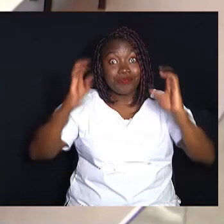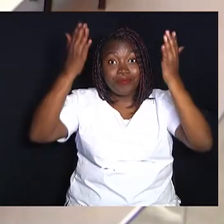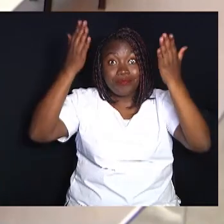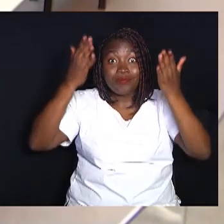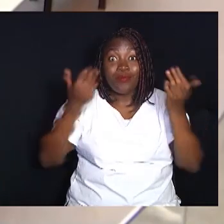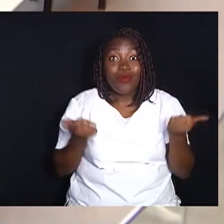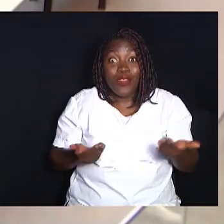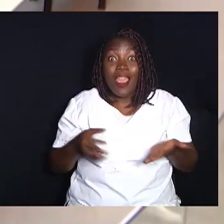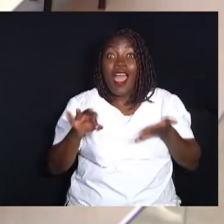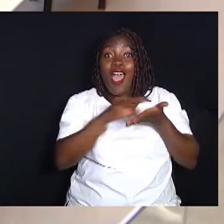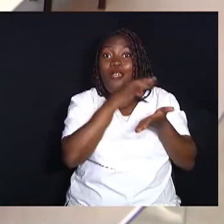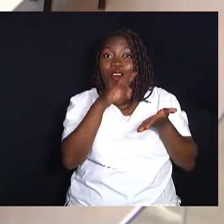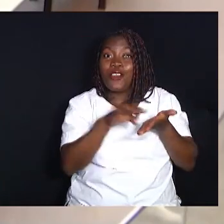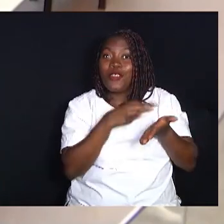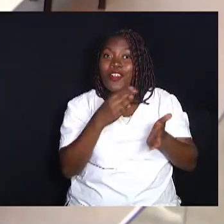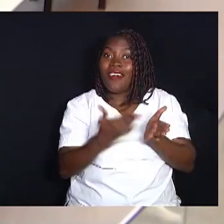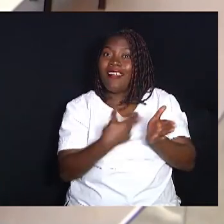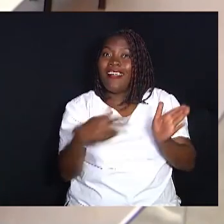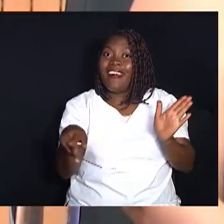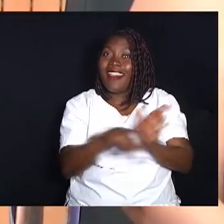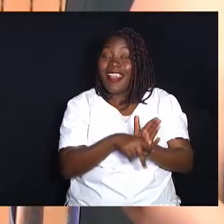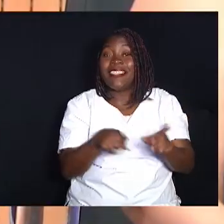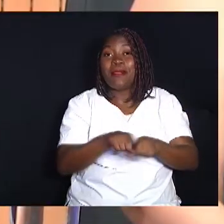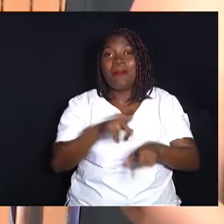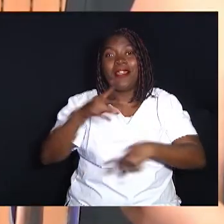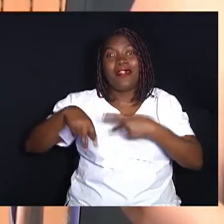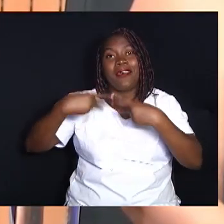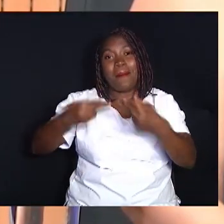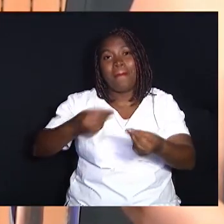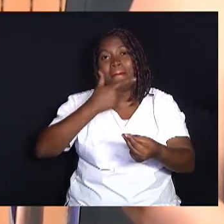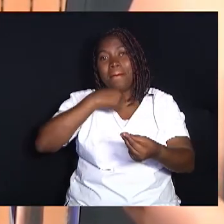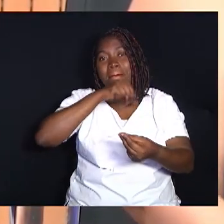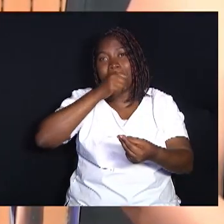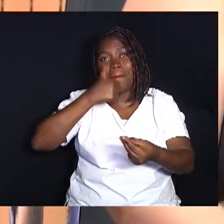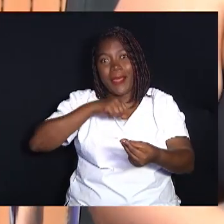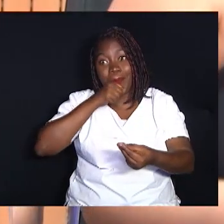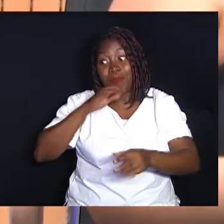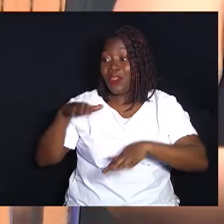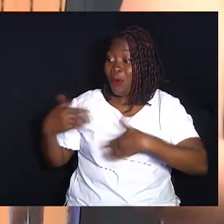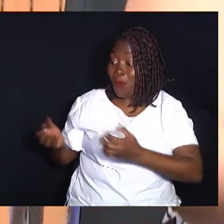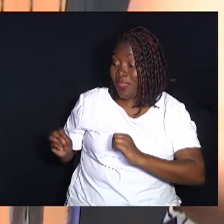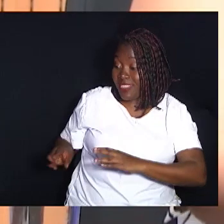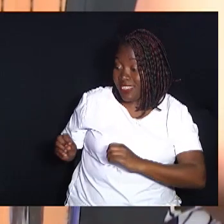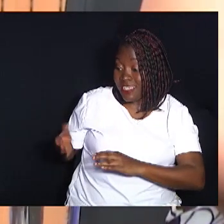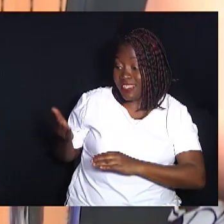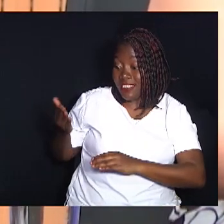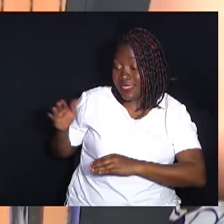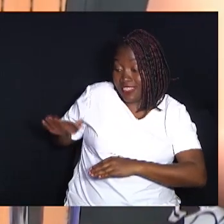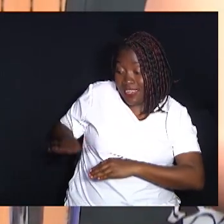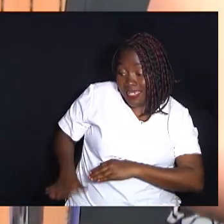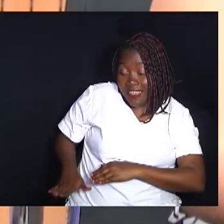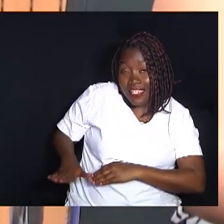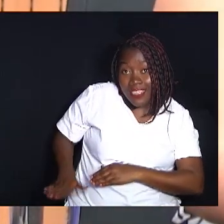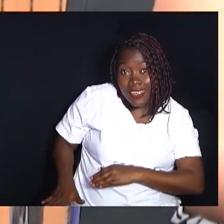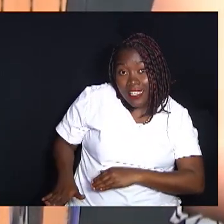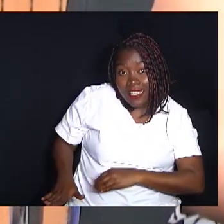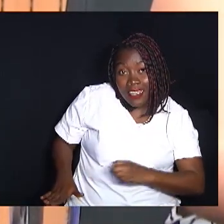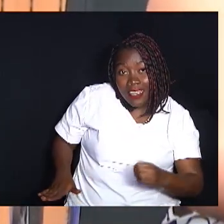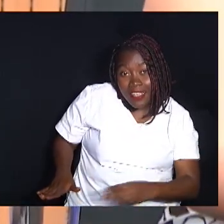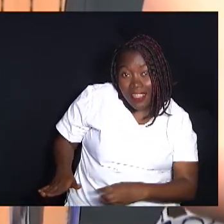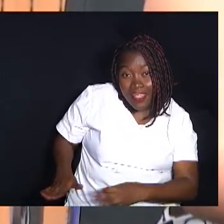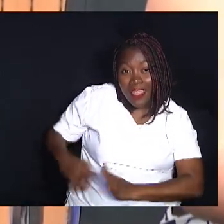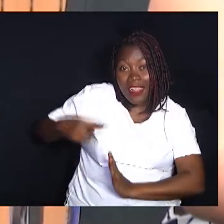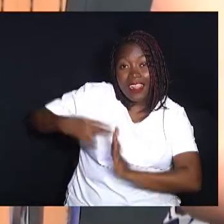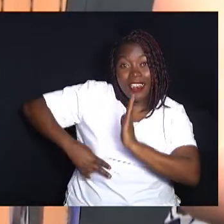autografaram suas obras e presentearam seus pais. Quando a gente ensina desde criança as crianças a lerem